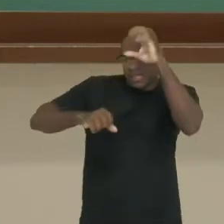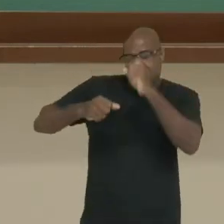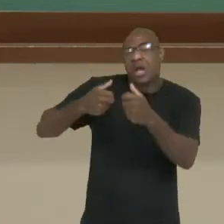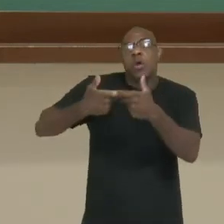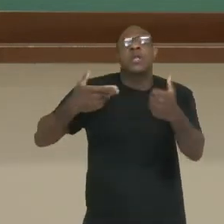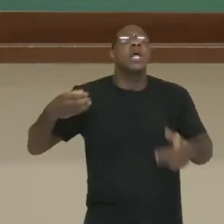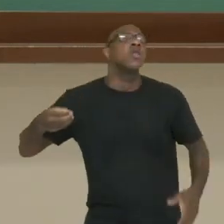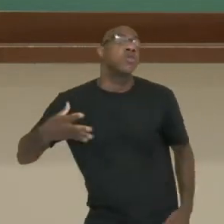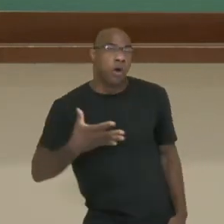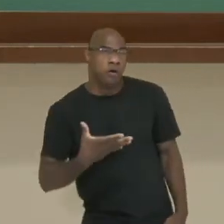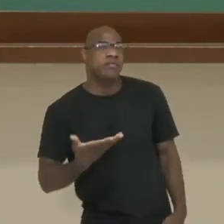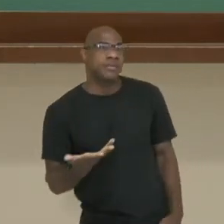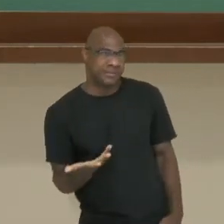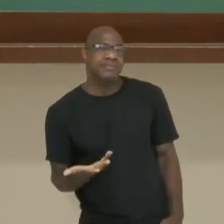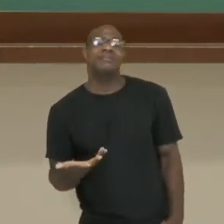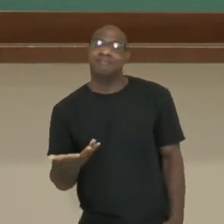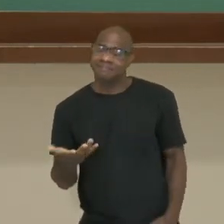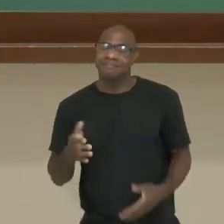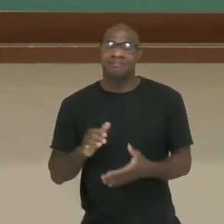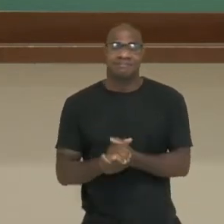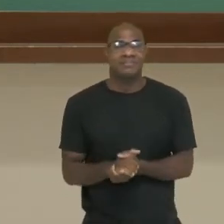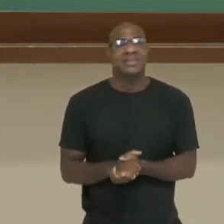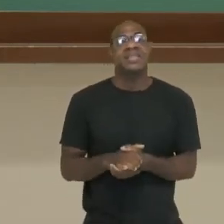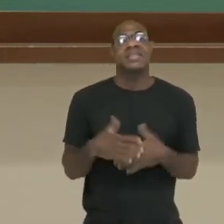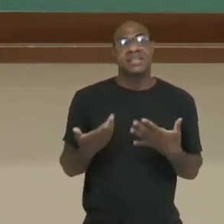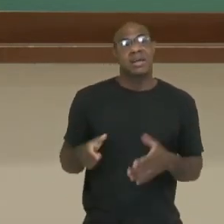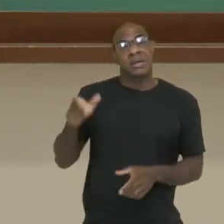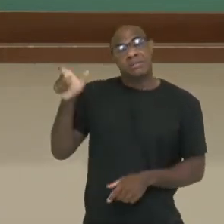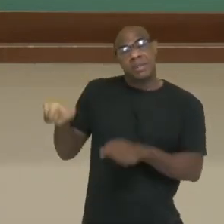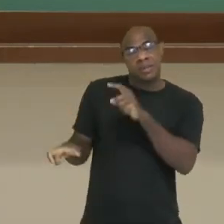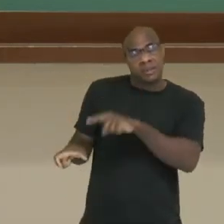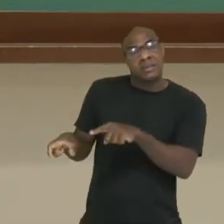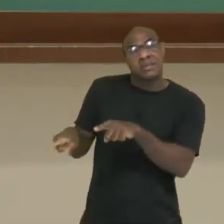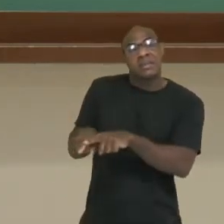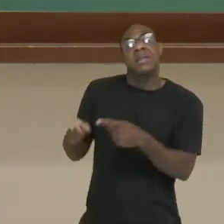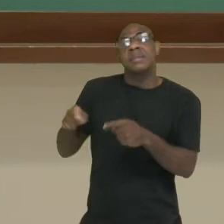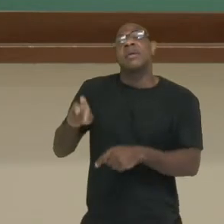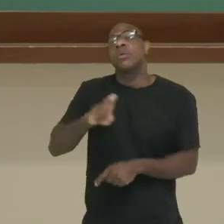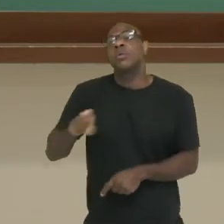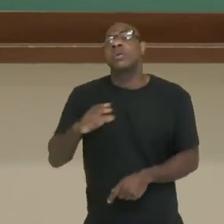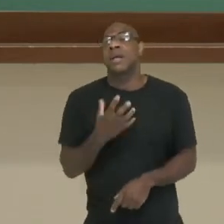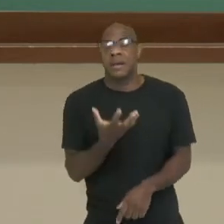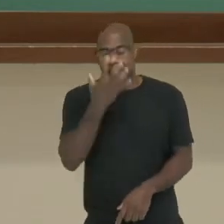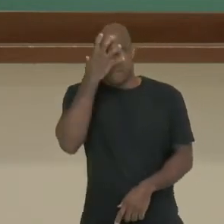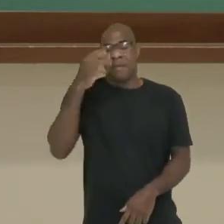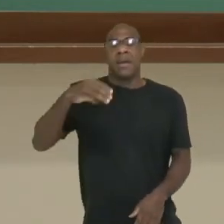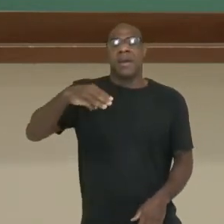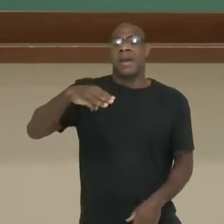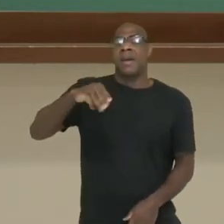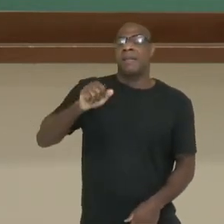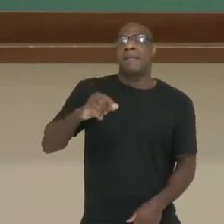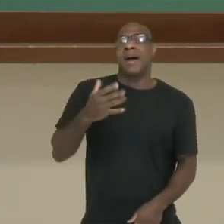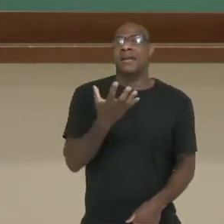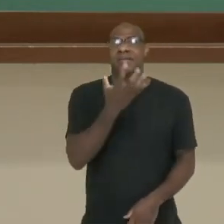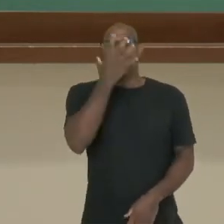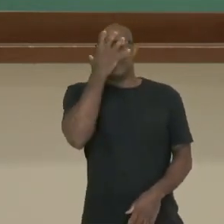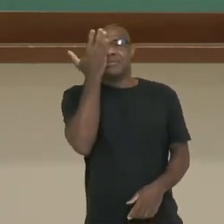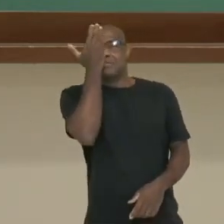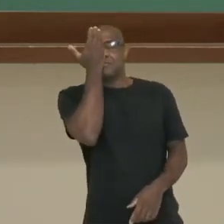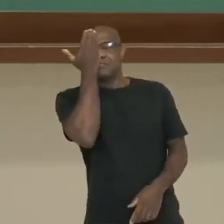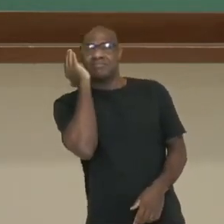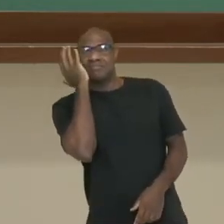diferentes, ficando mais craque ali no personagem, e traz também o uso da máscara, né, meia máscara, que cobre só a metade do